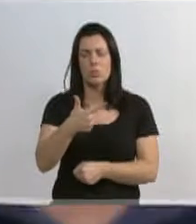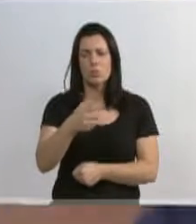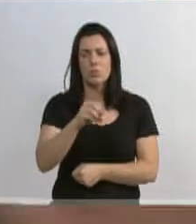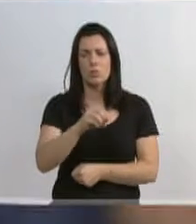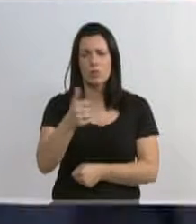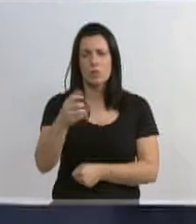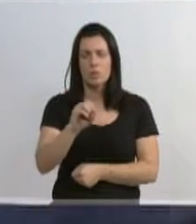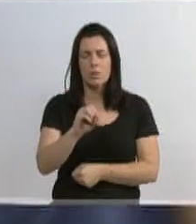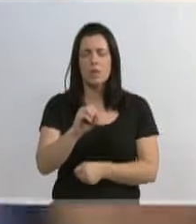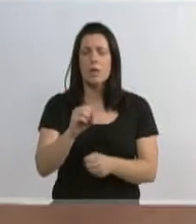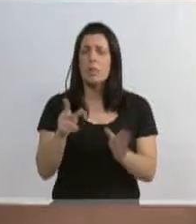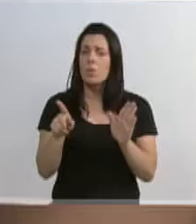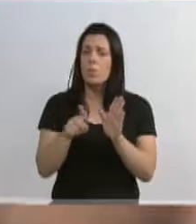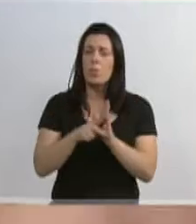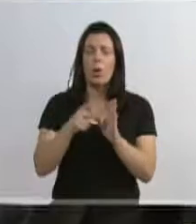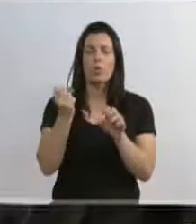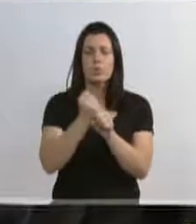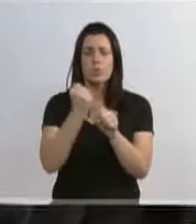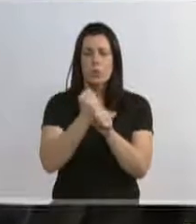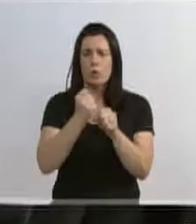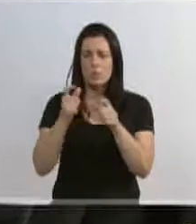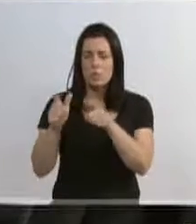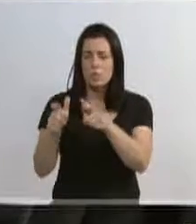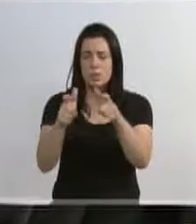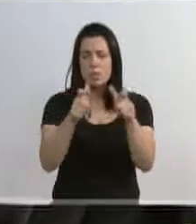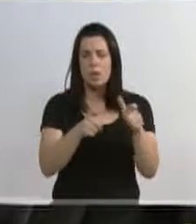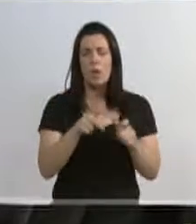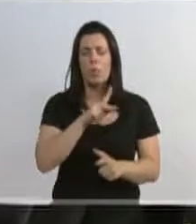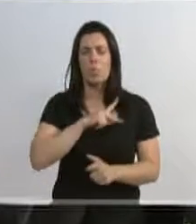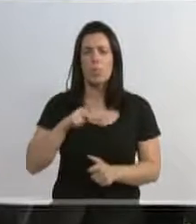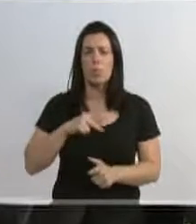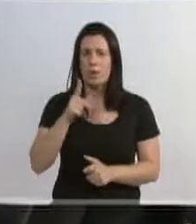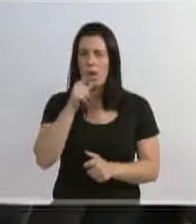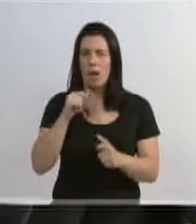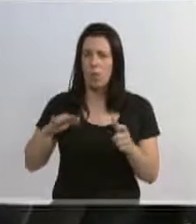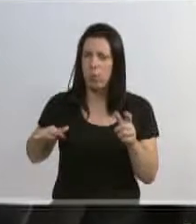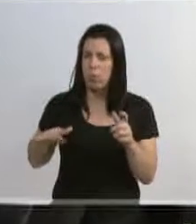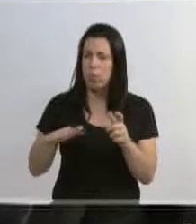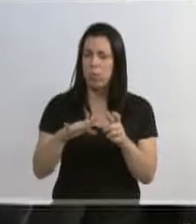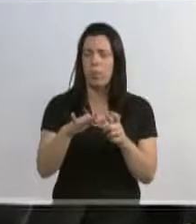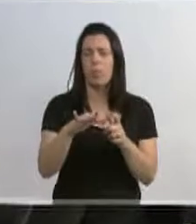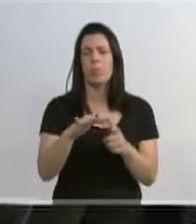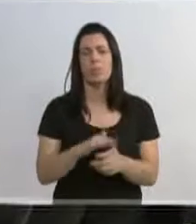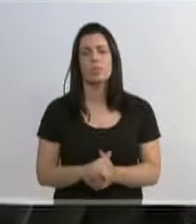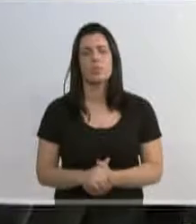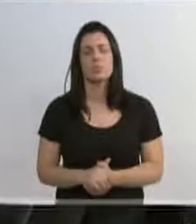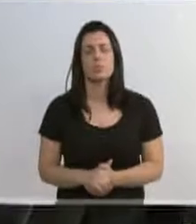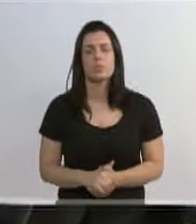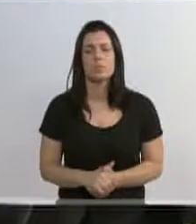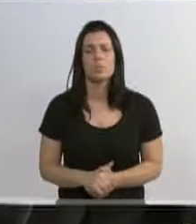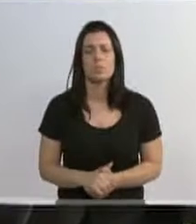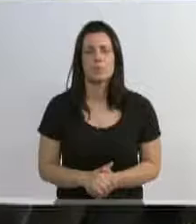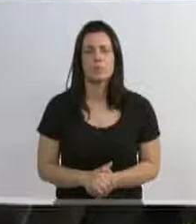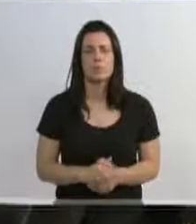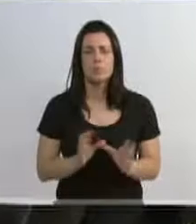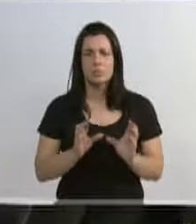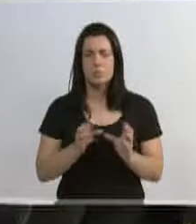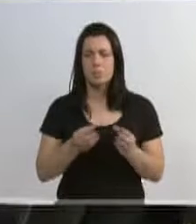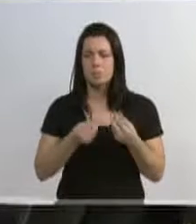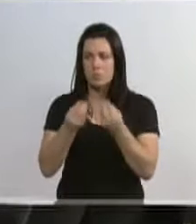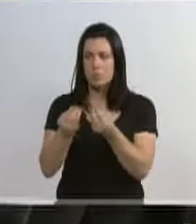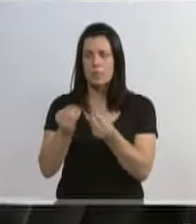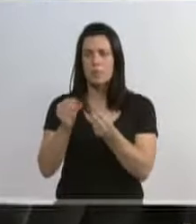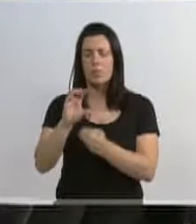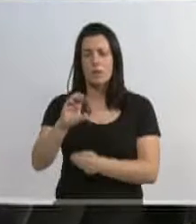de construções públicas em locais atingidos por enchentes em Blumenau. Muito bem, a CCJ.